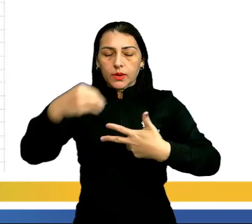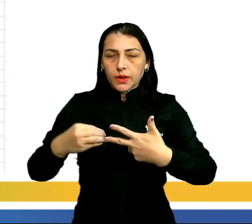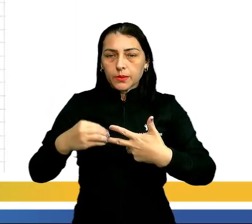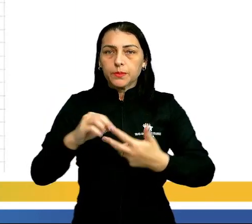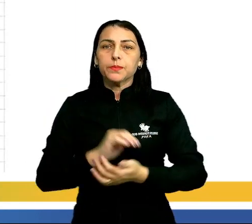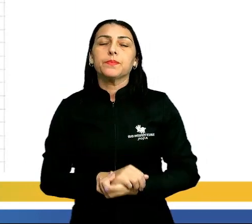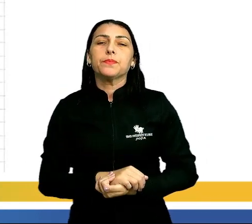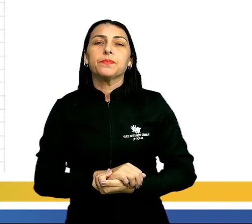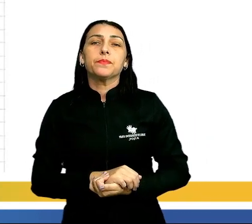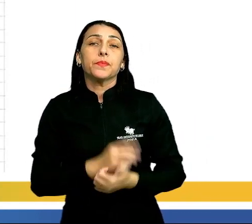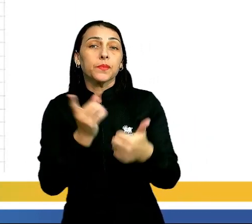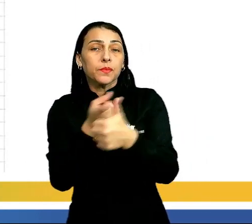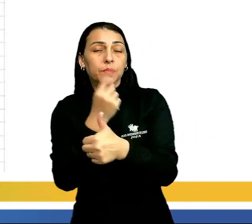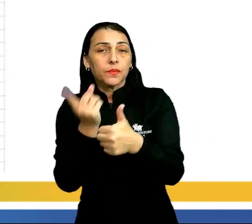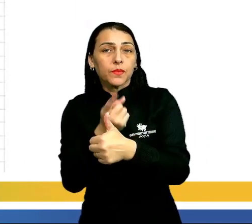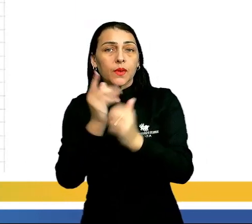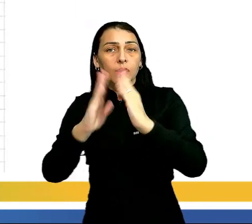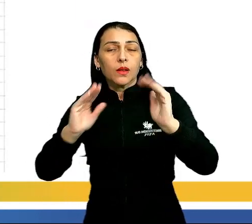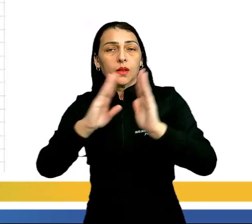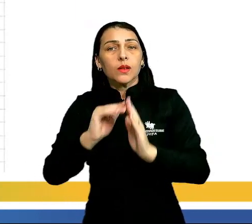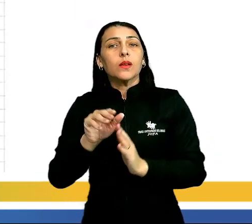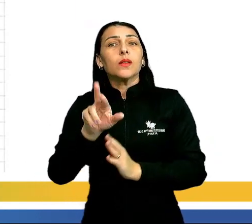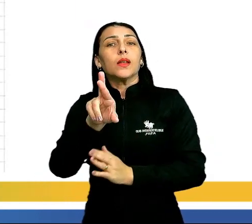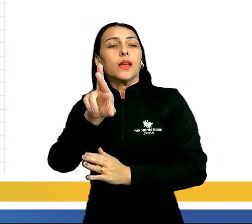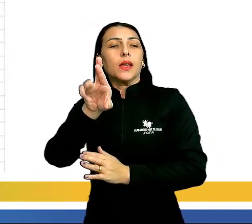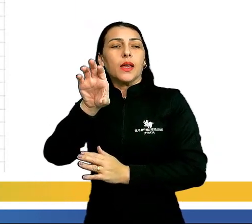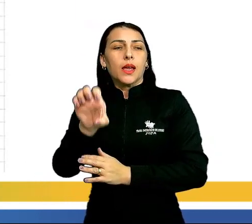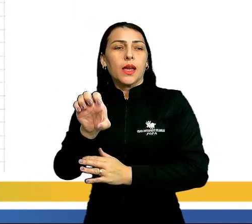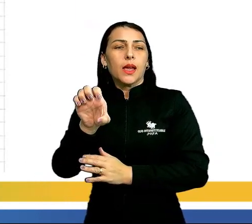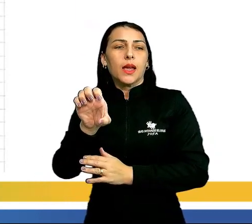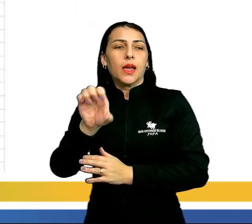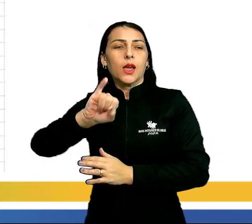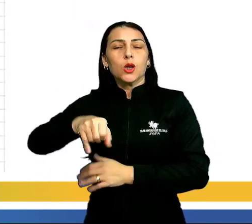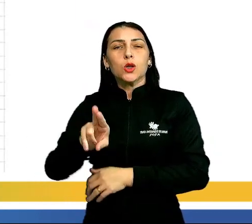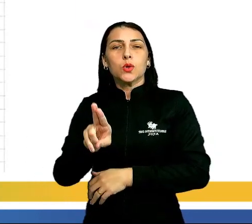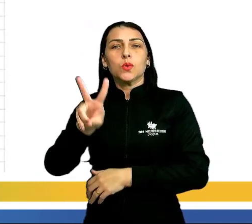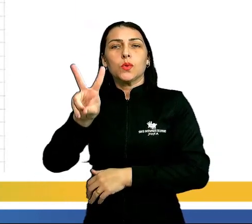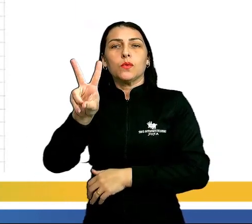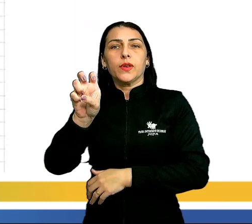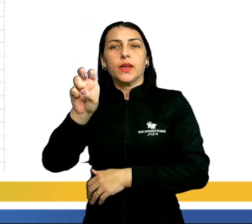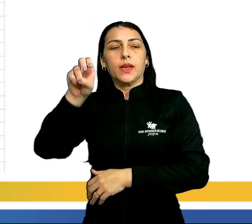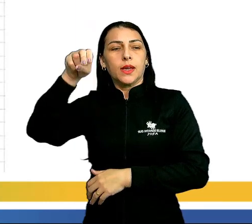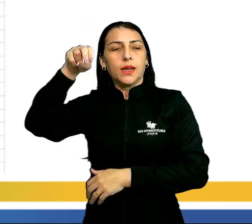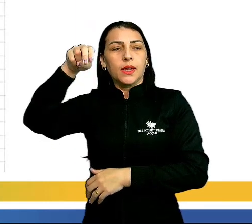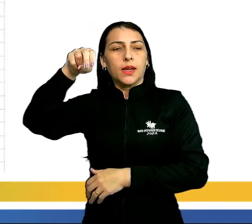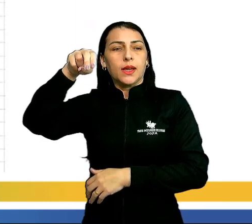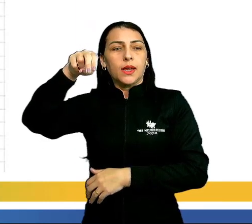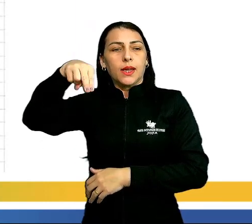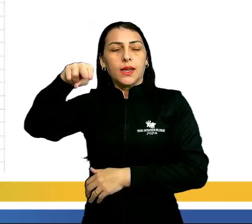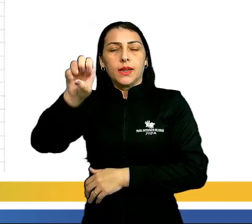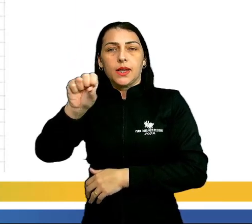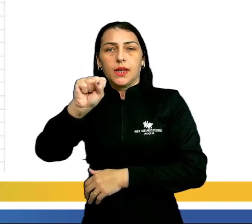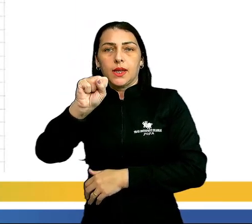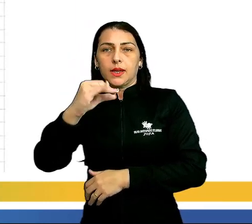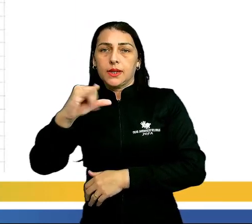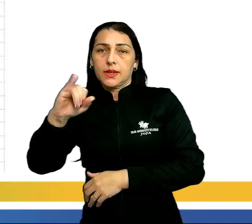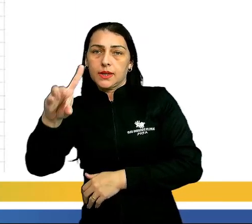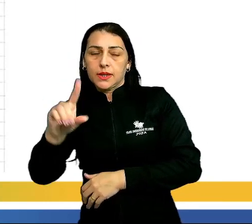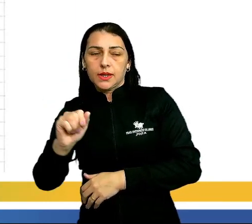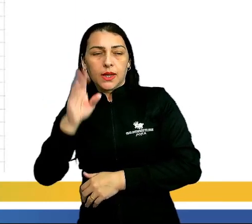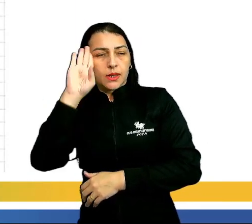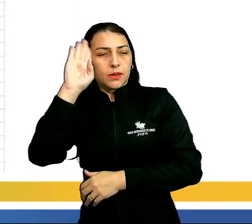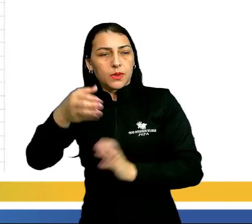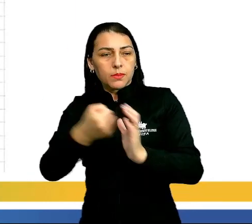Enem. O caso da pirâmide rejuvenescida. Quando que nós vamos ter uma pirâmide rejuvenescida? Acompanhe aqui comigo